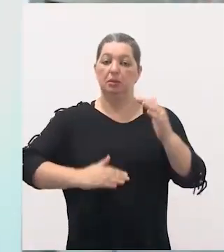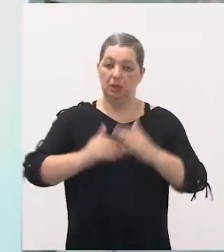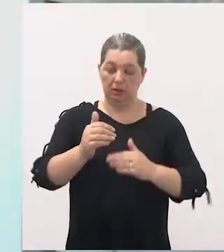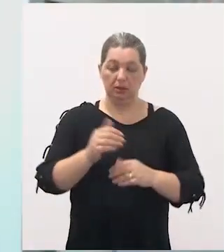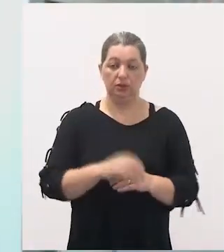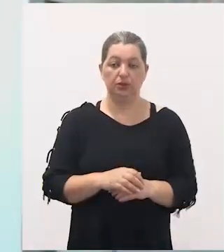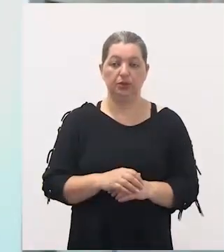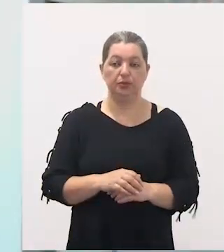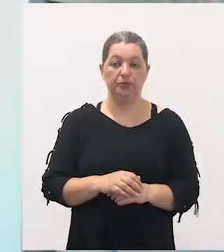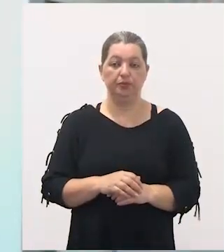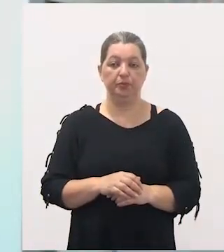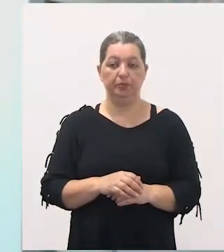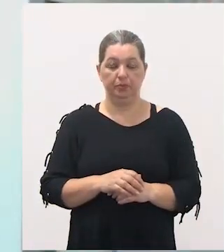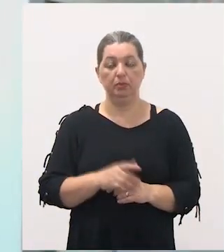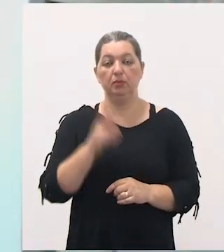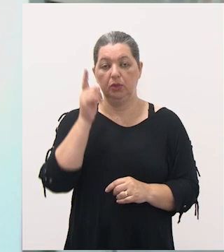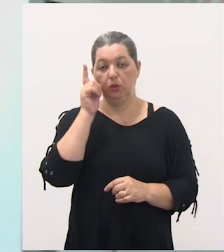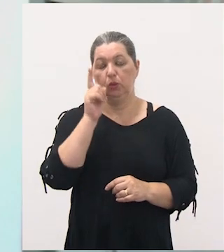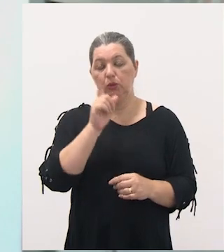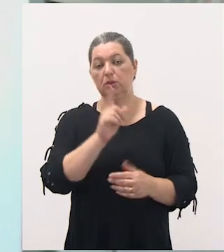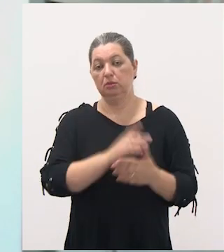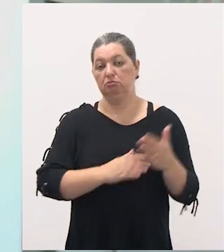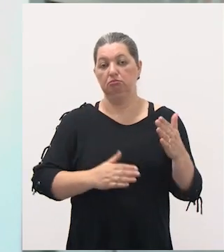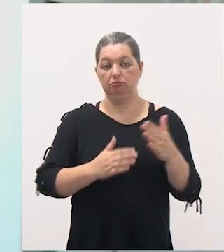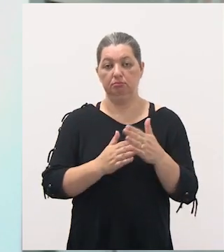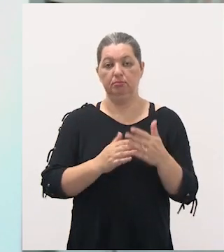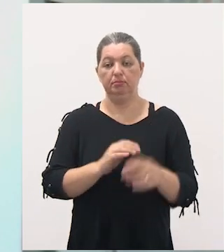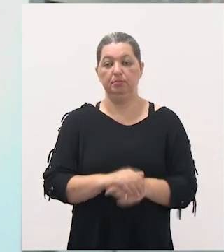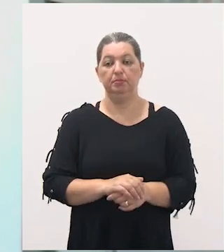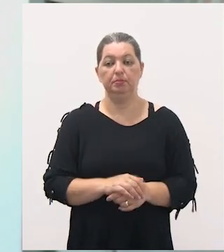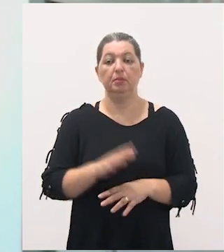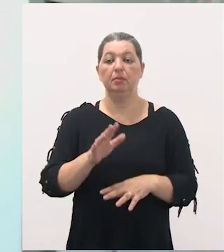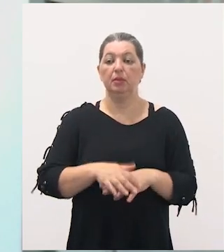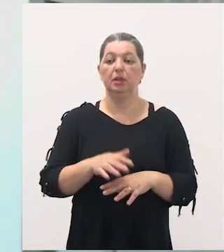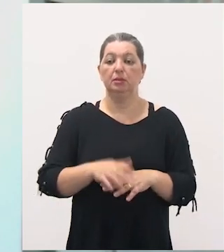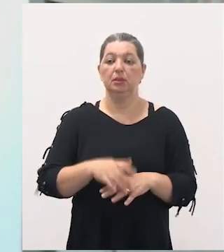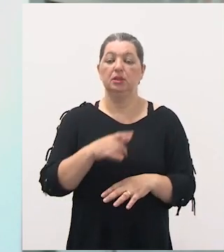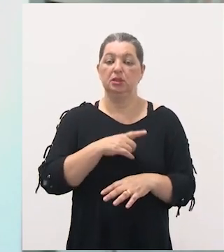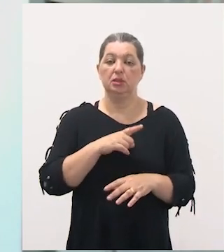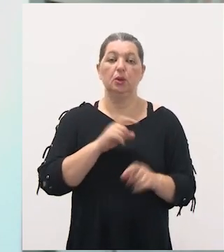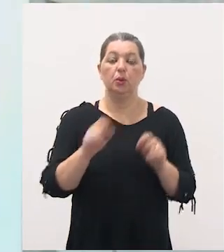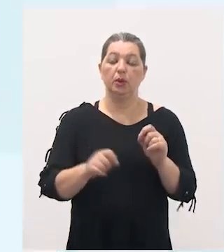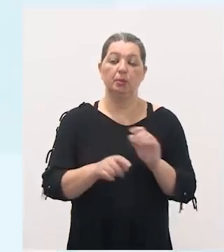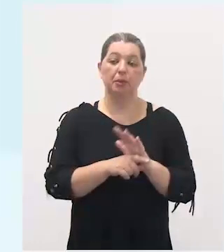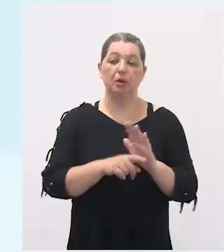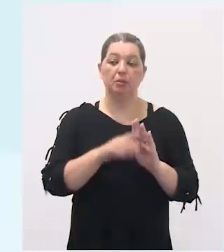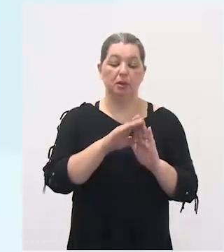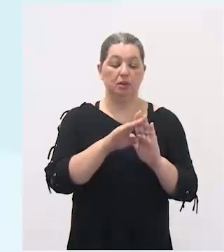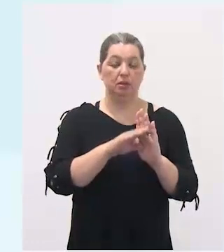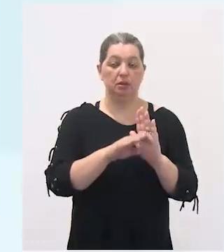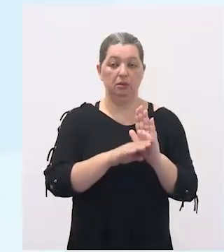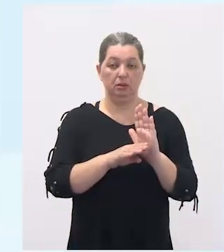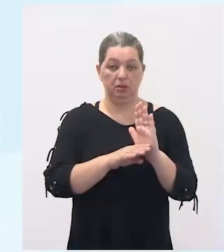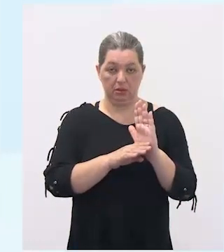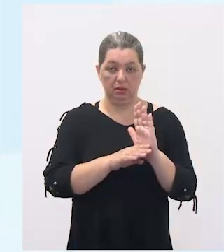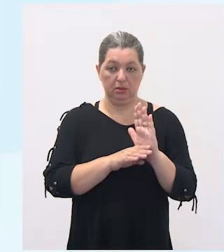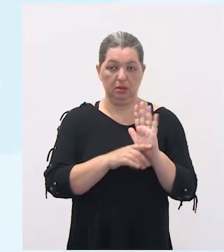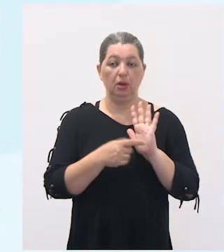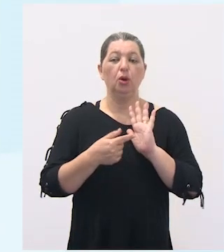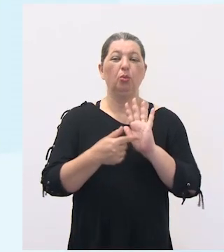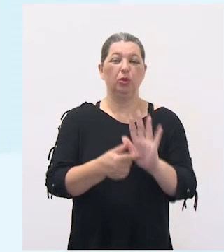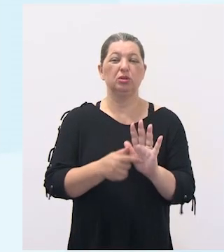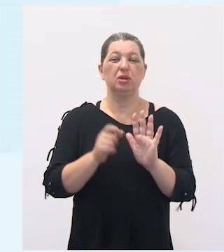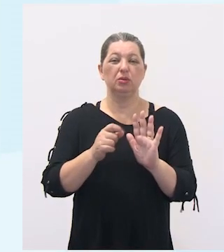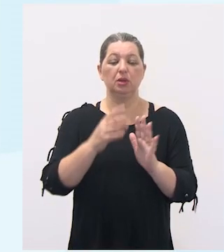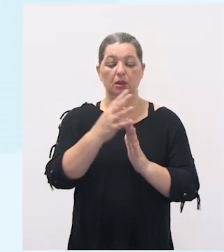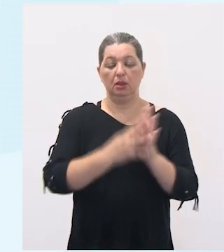habilidades, chegando até aí. E também, em matemática, a gente traz os níveis de proficiências, no próximo slide, mostrando lá